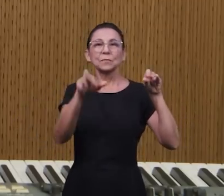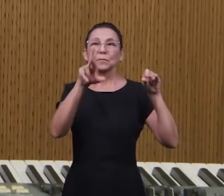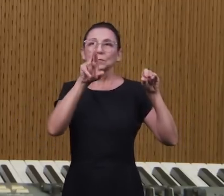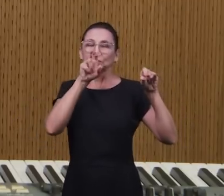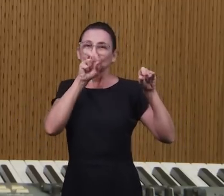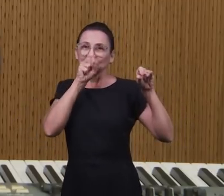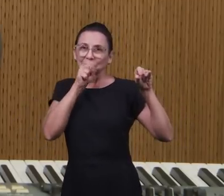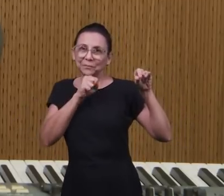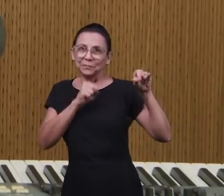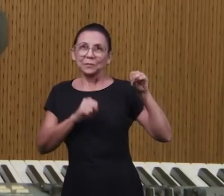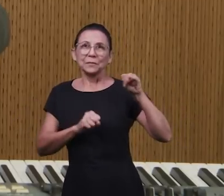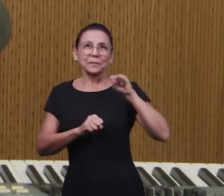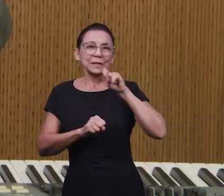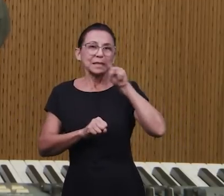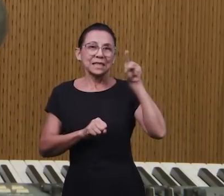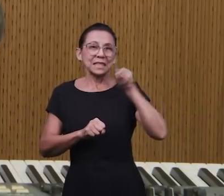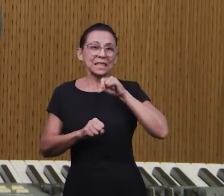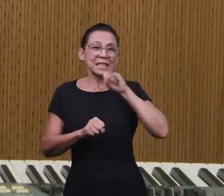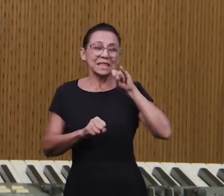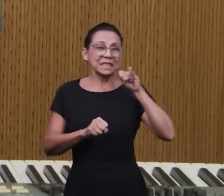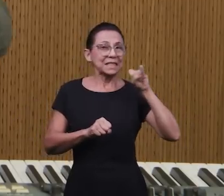Inspira.